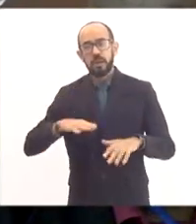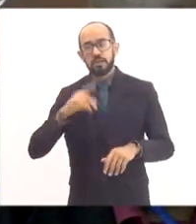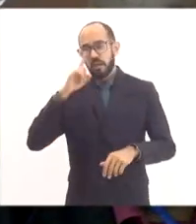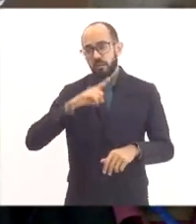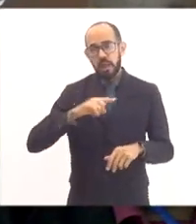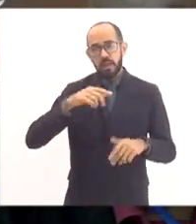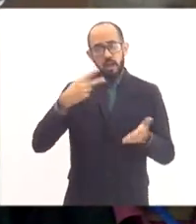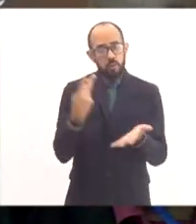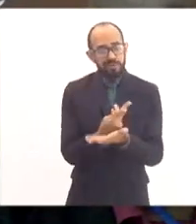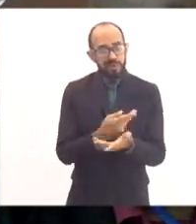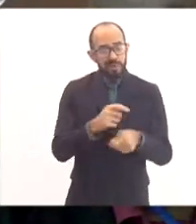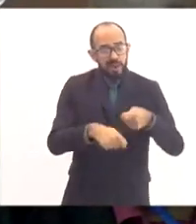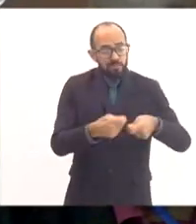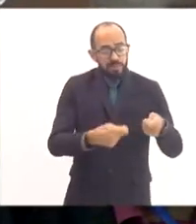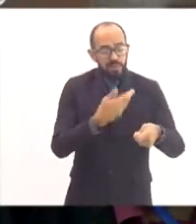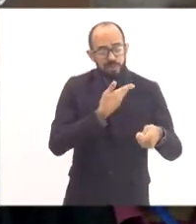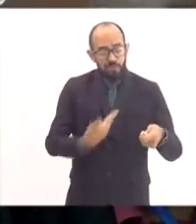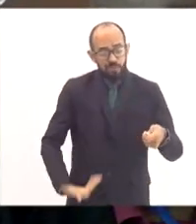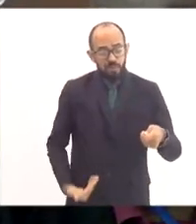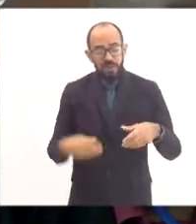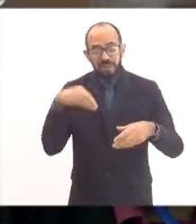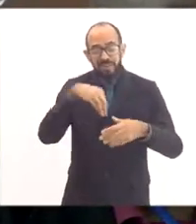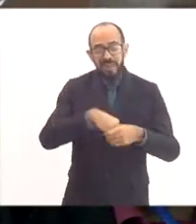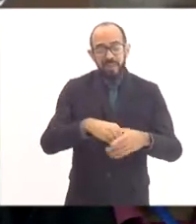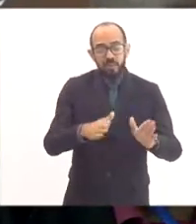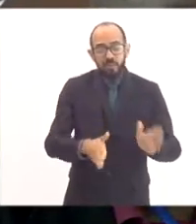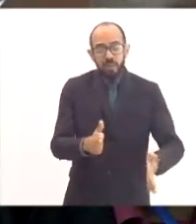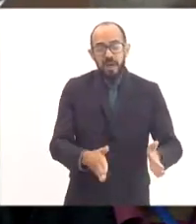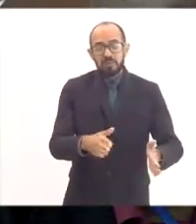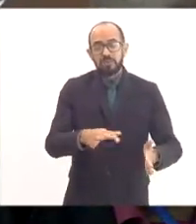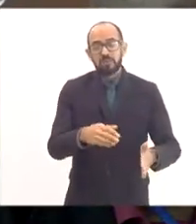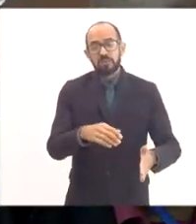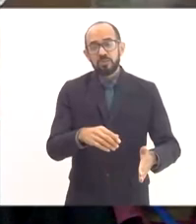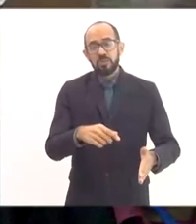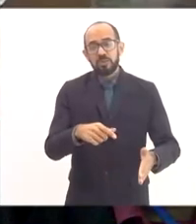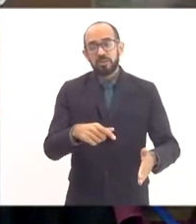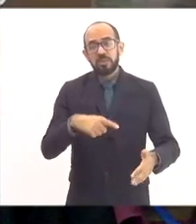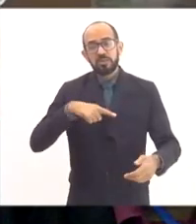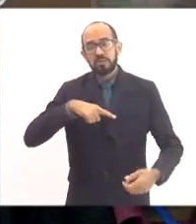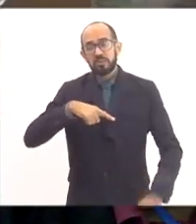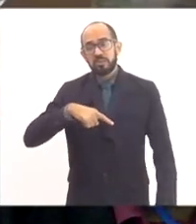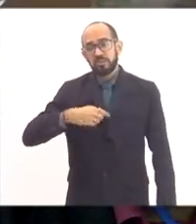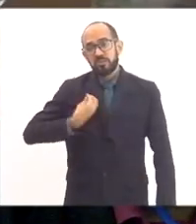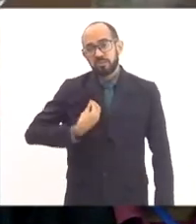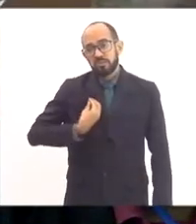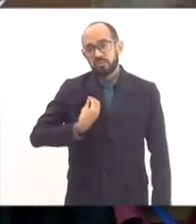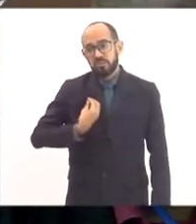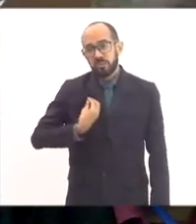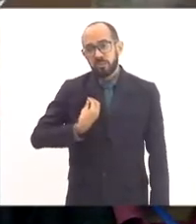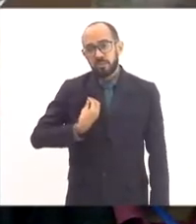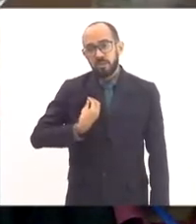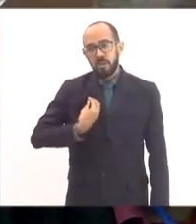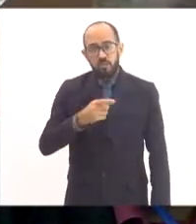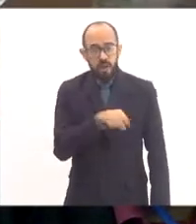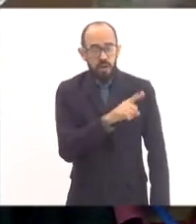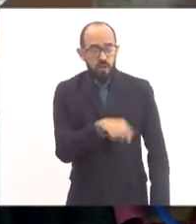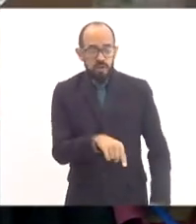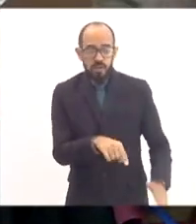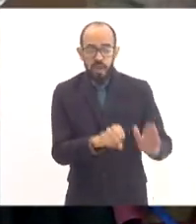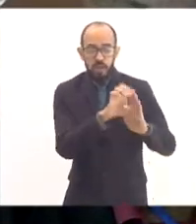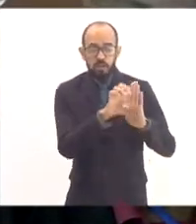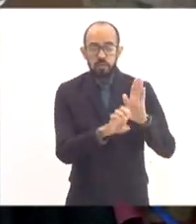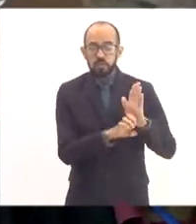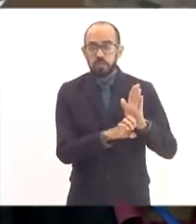administração pública dentro do prazo de validade. Isso é um. Segundo, o edital complementar, ele foi anulado. Termo de anulação tem